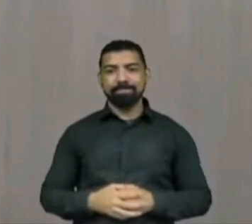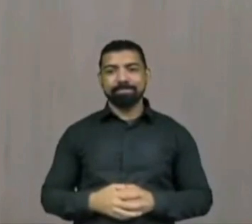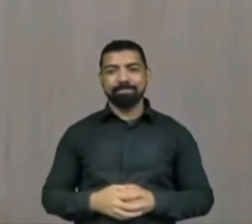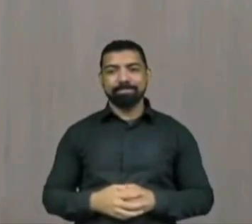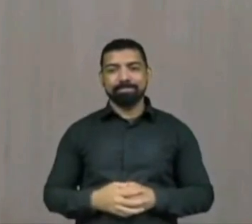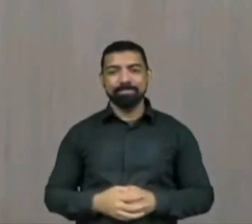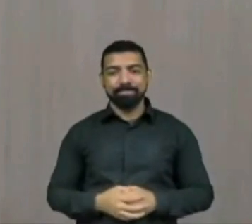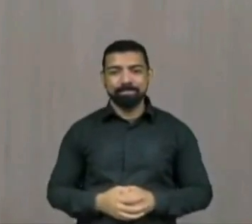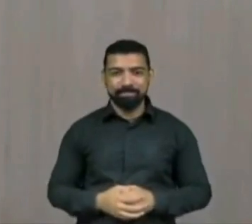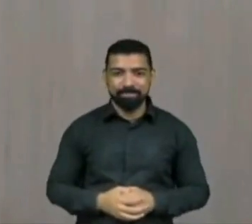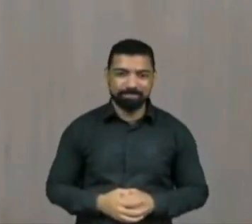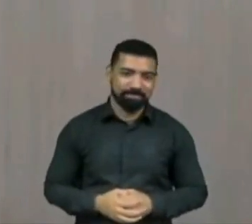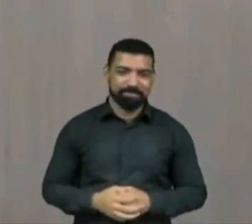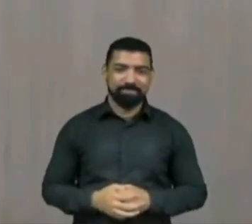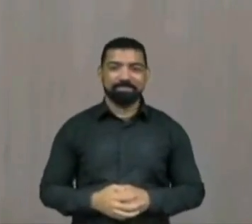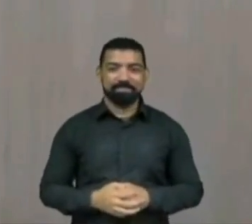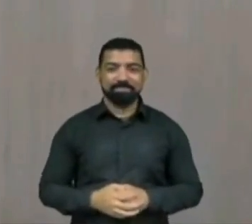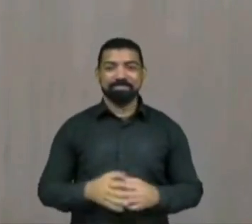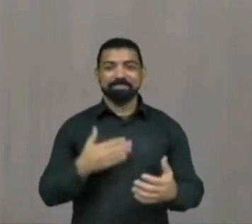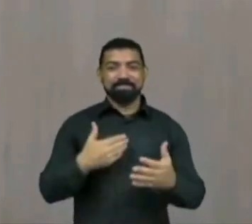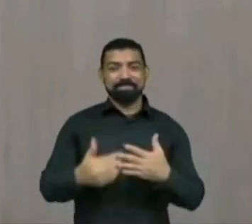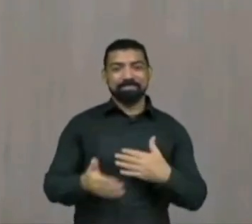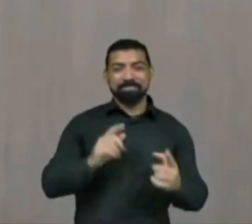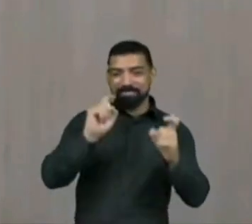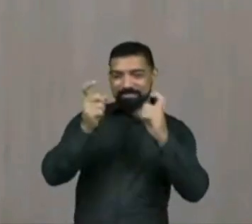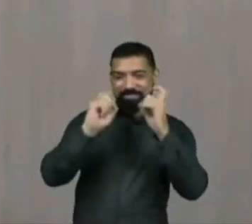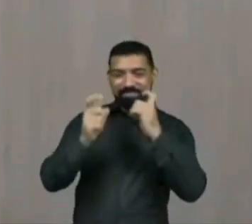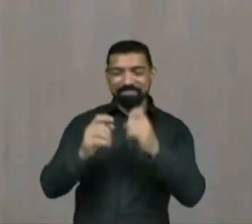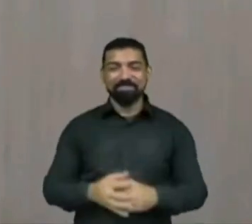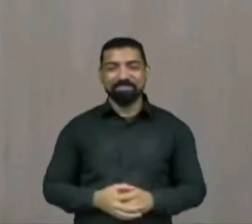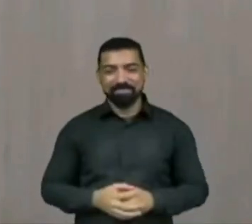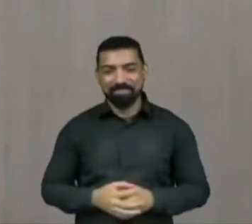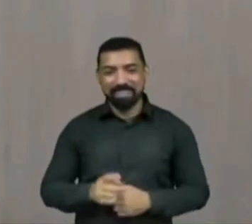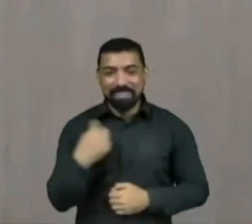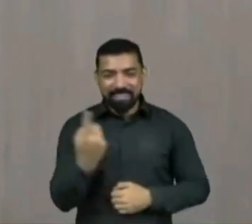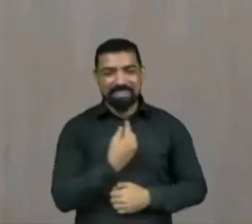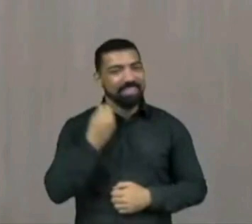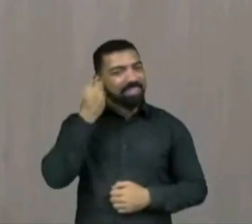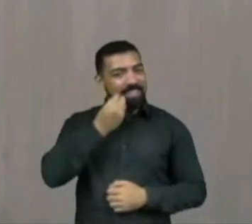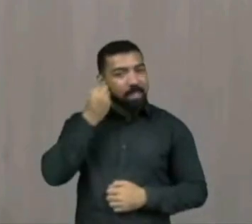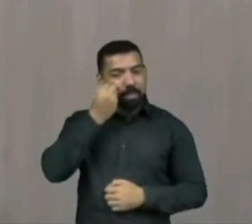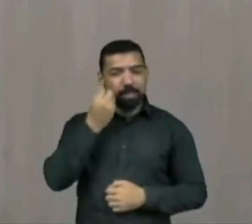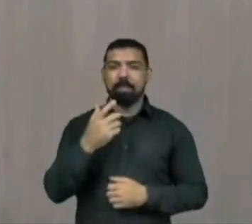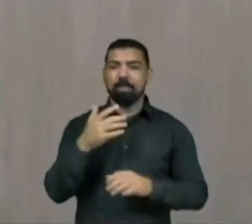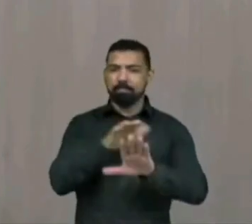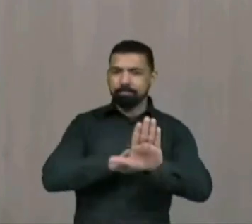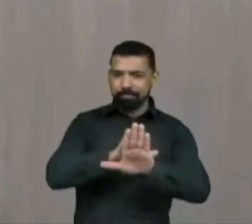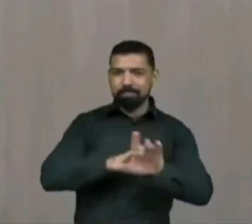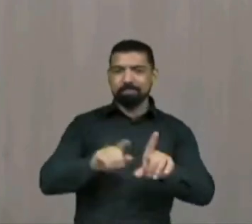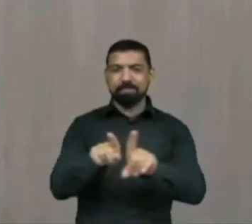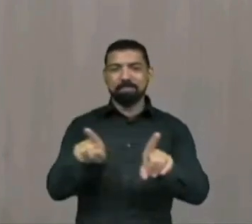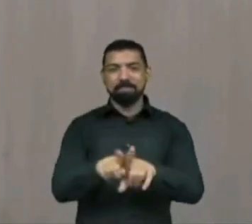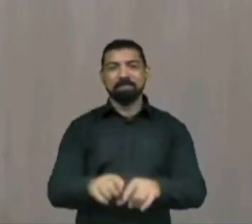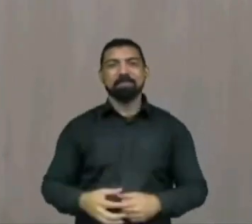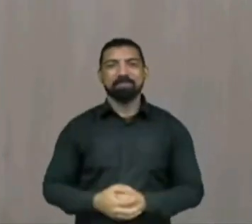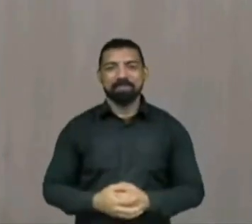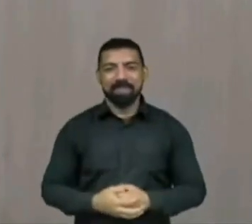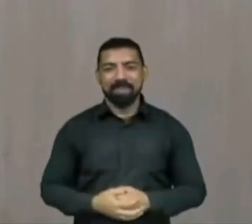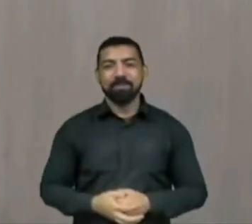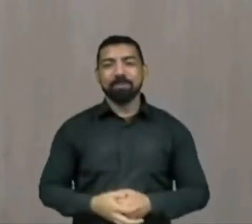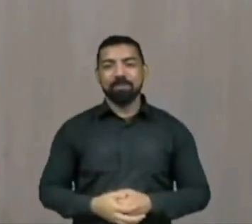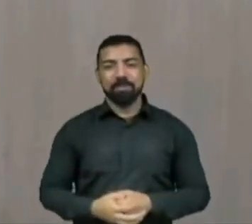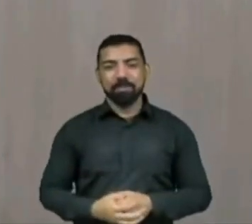coletivas, independentemente das distinções das nossas experiências, ideologias e orientações e